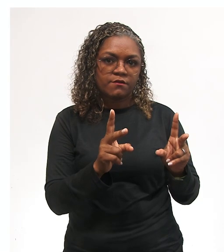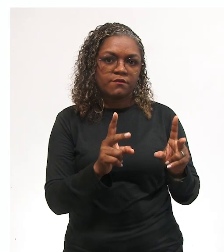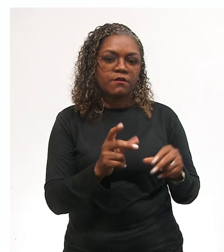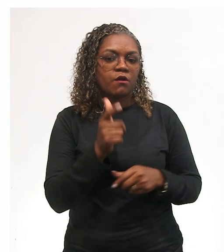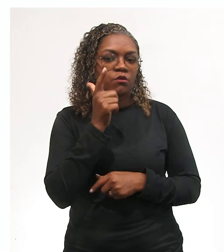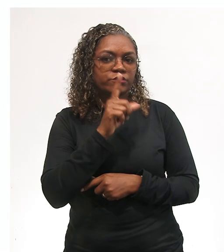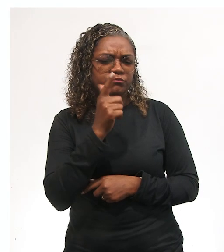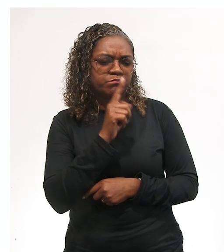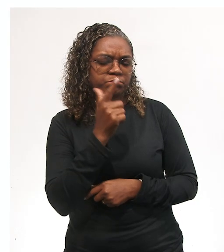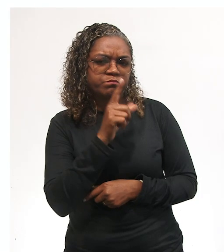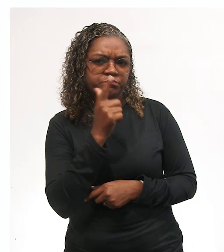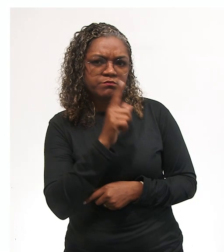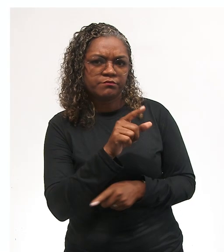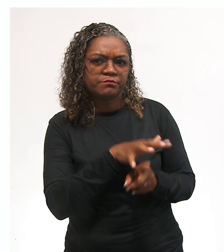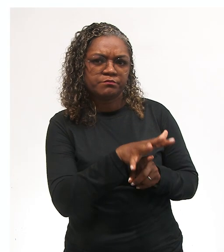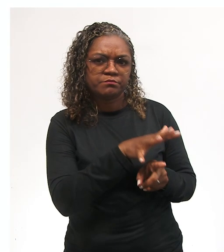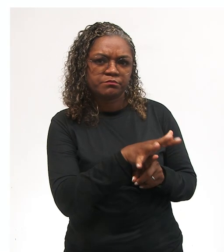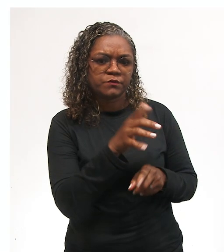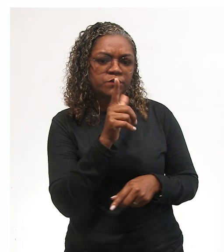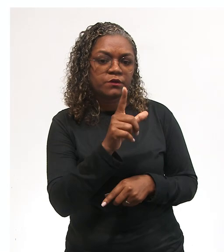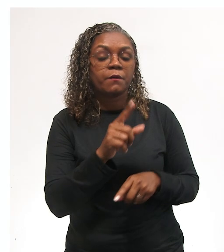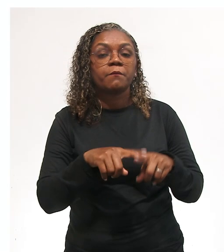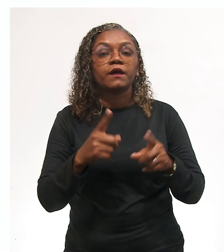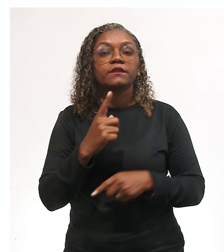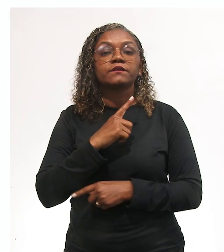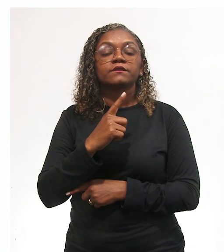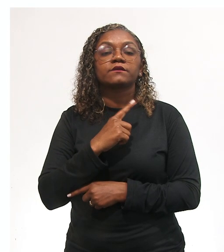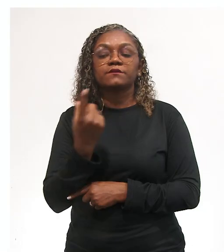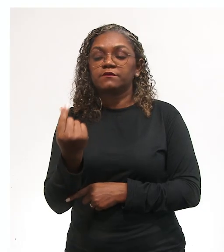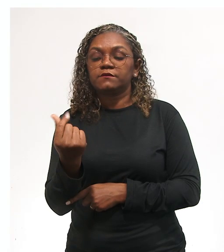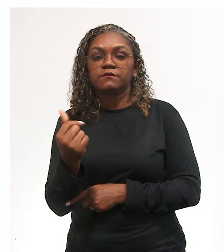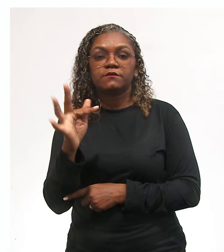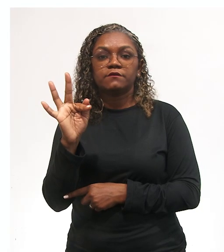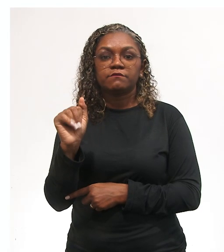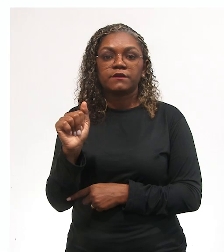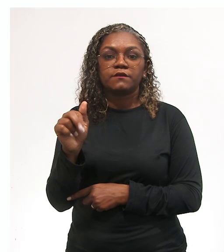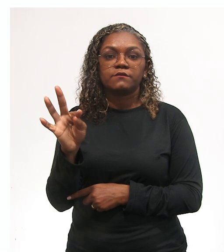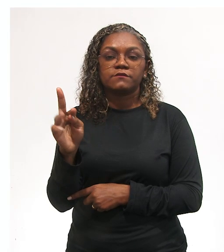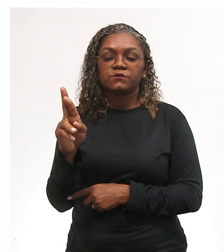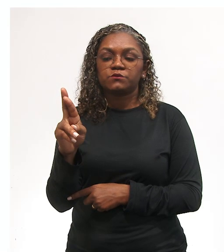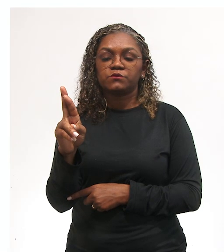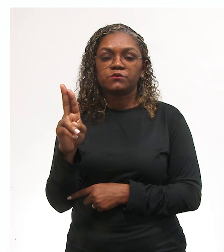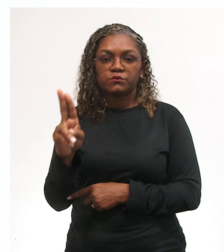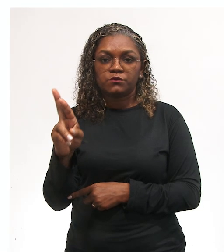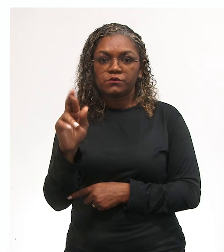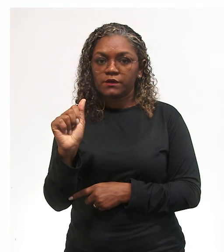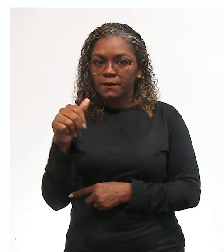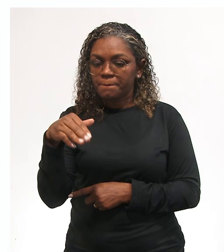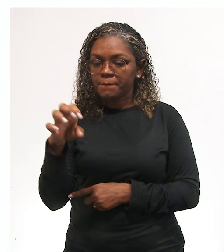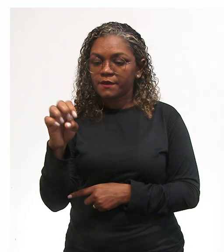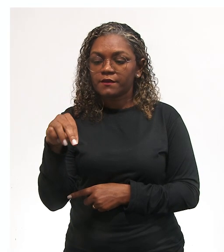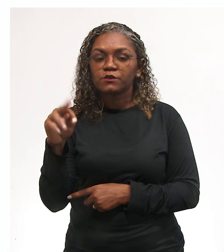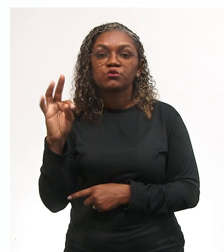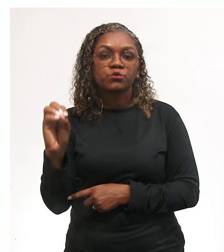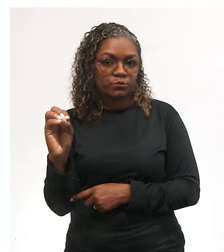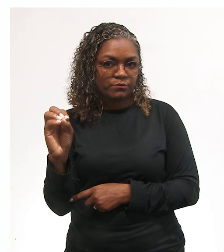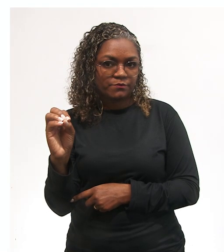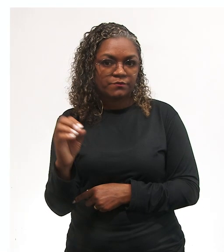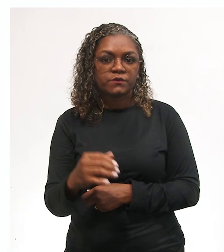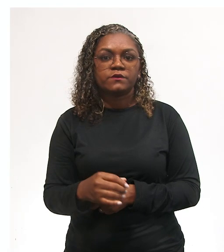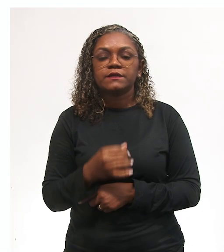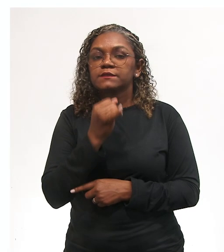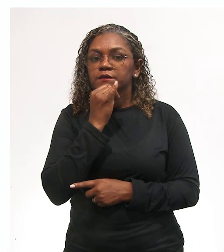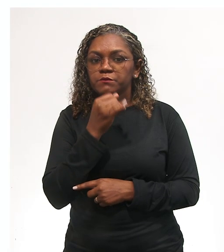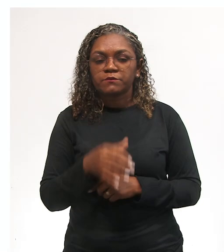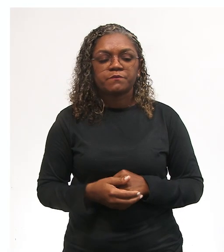grandezas, quantidade vendida e o faturamento. Então, se a gente for parar para analisar no mundo real,